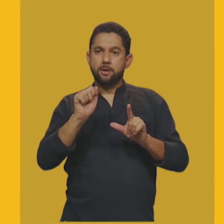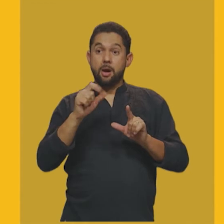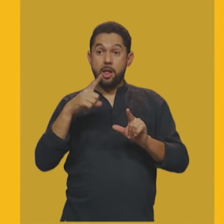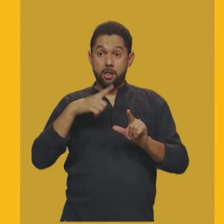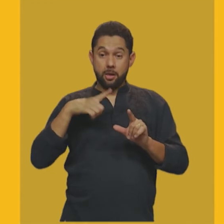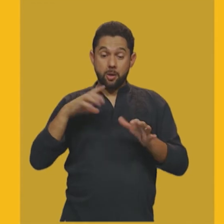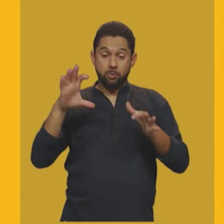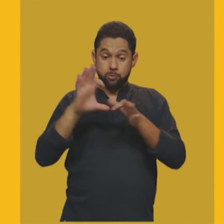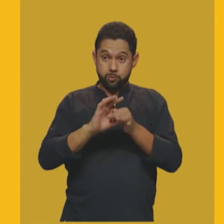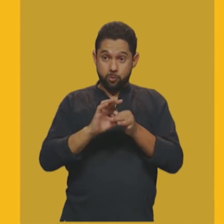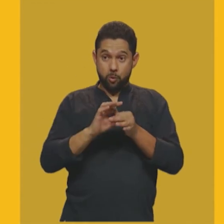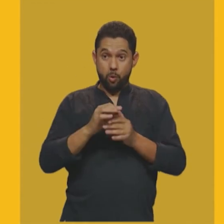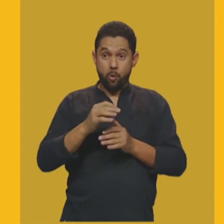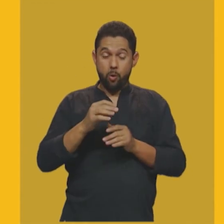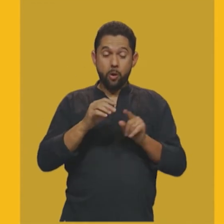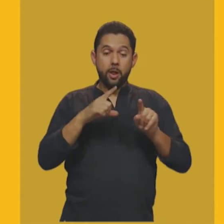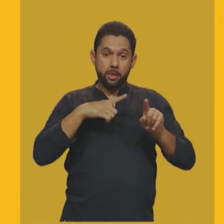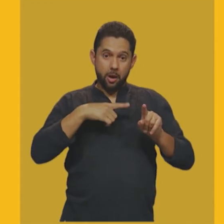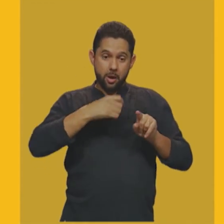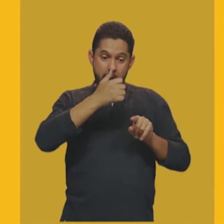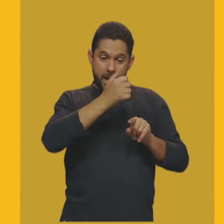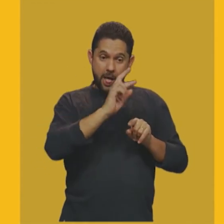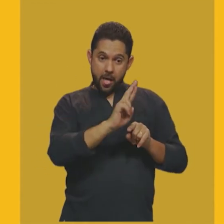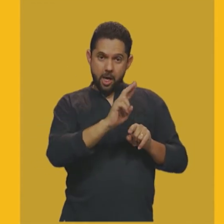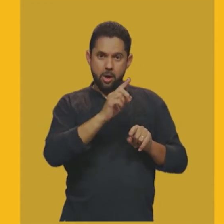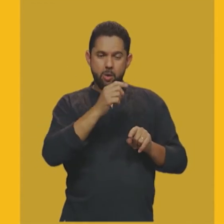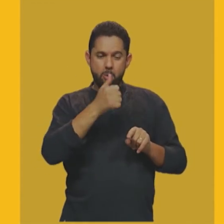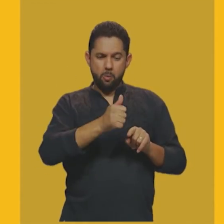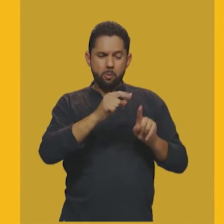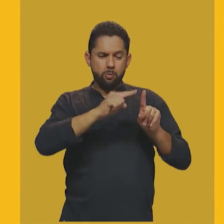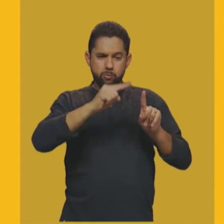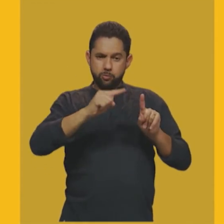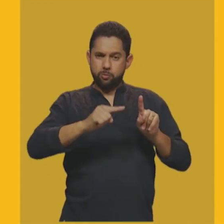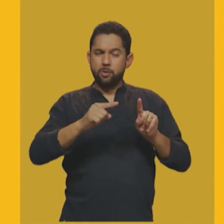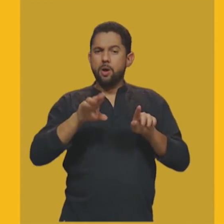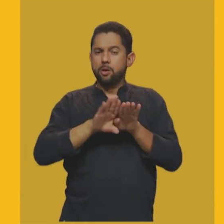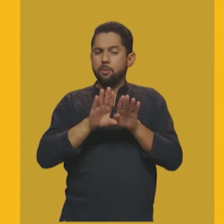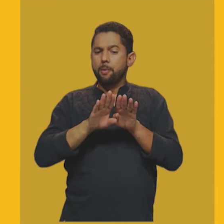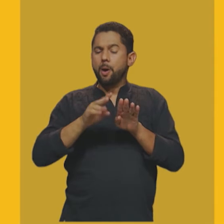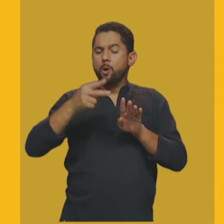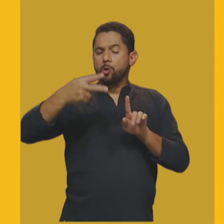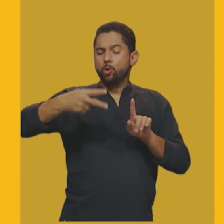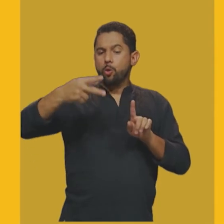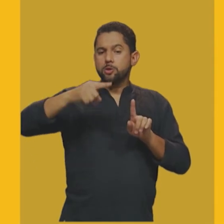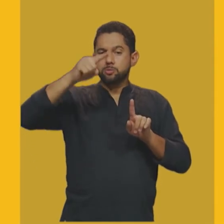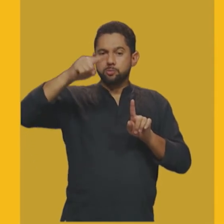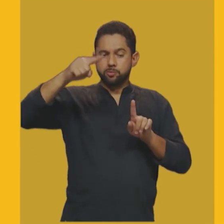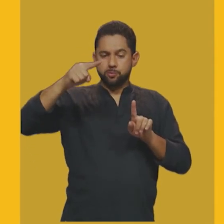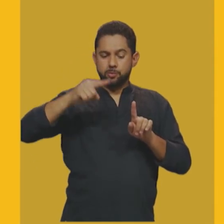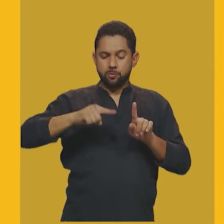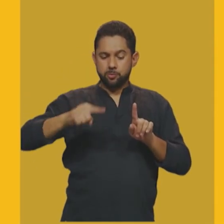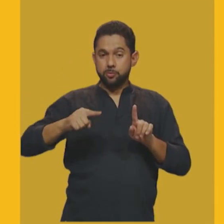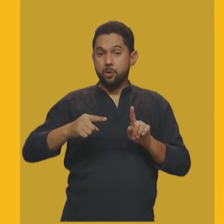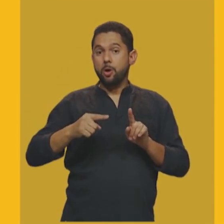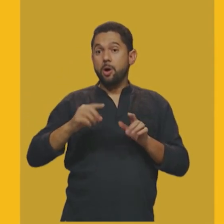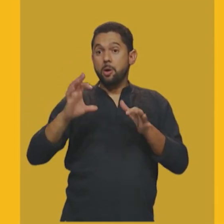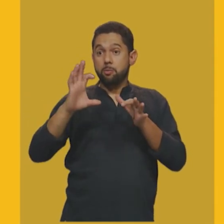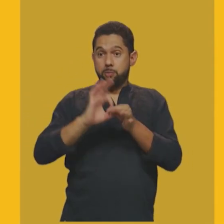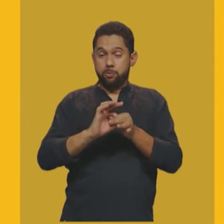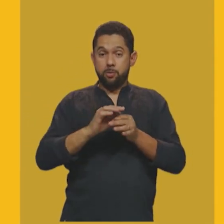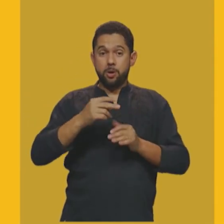série com dois resistores, e esses dois resistores estão em paralelos entre si. Então, tem um R1 que se encontra em